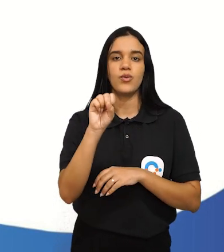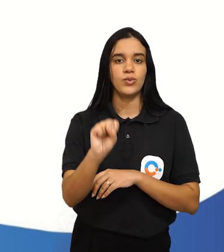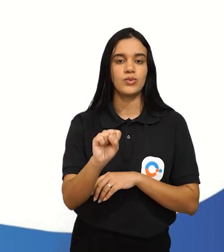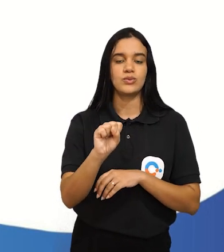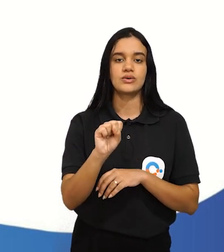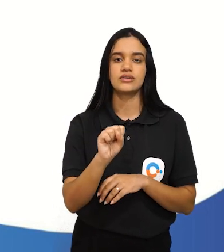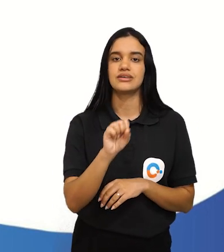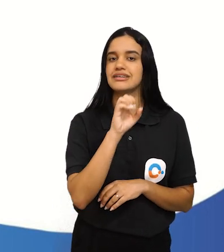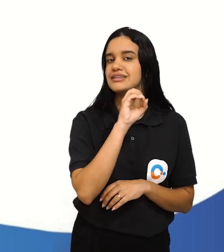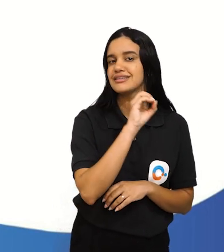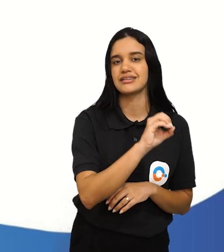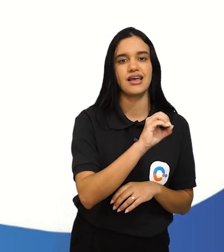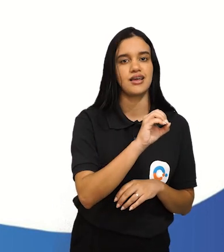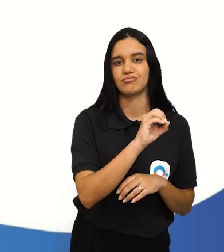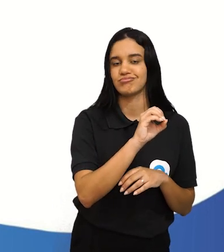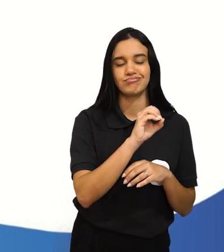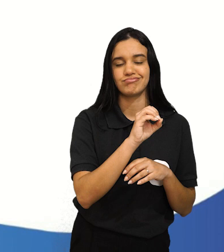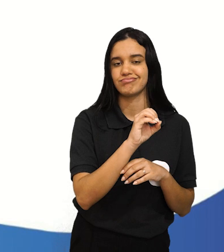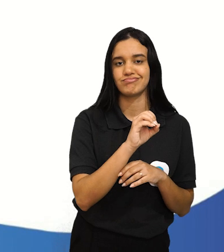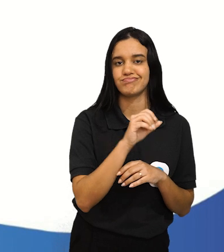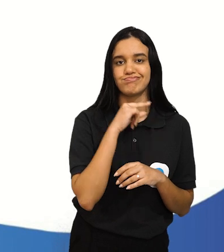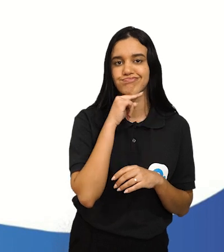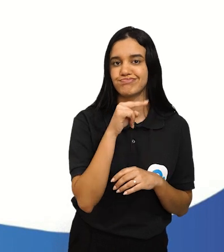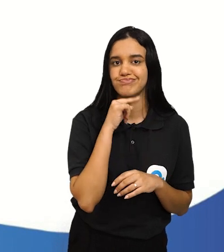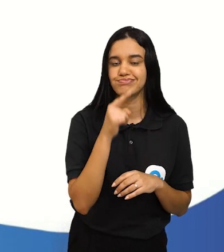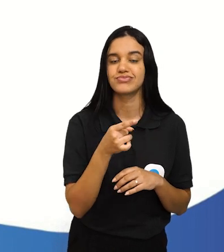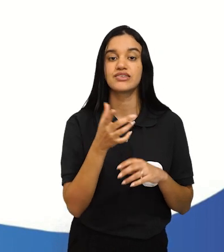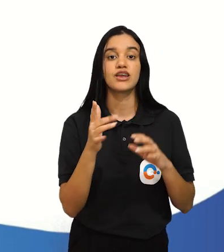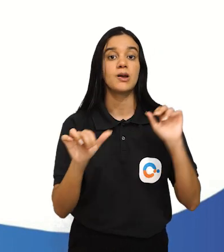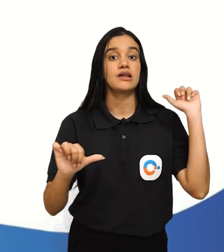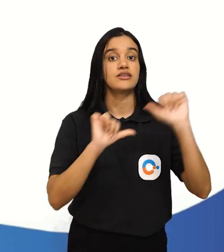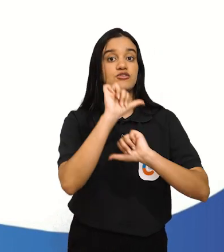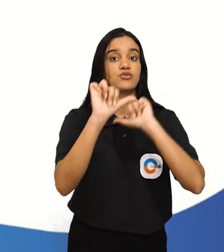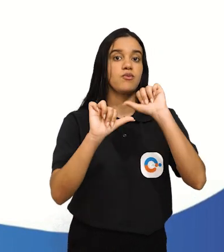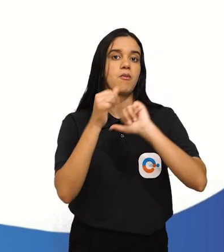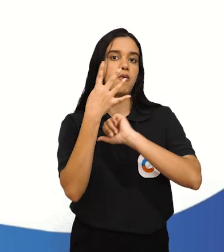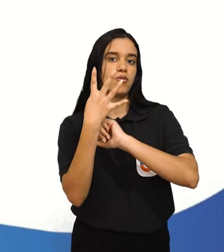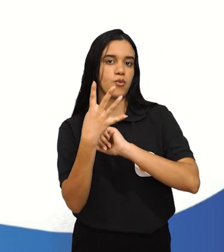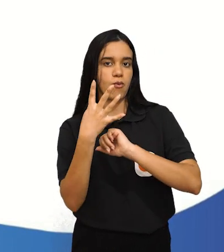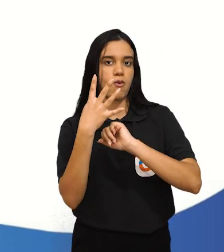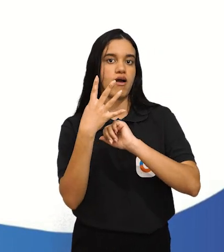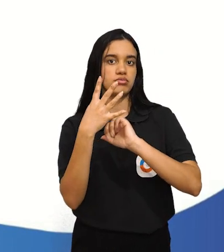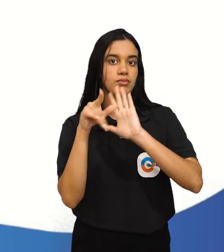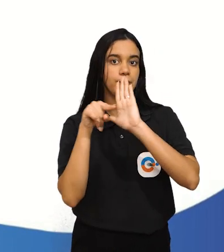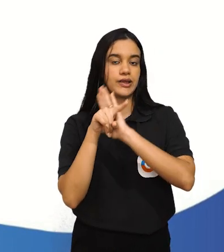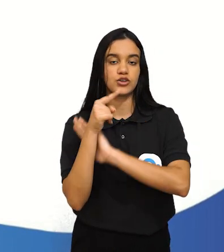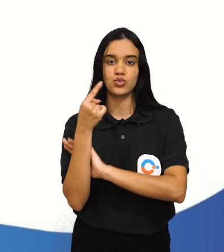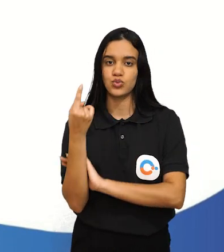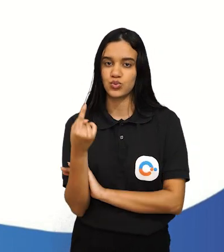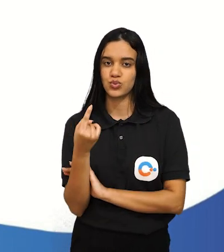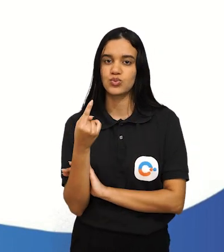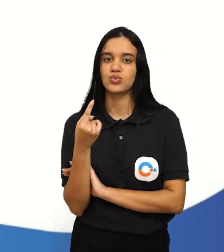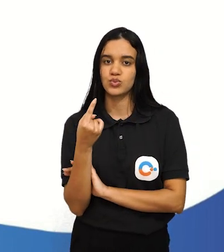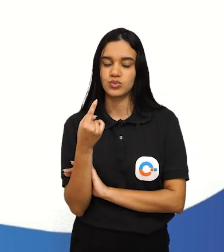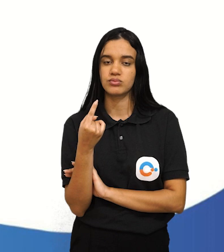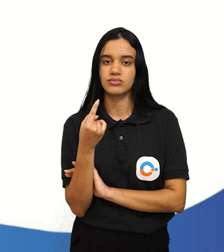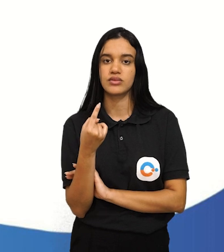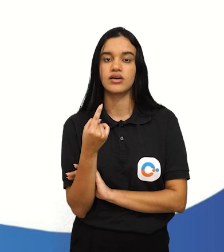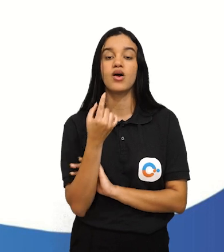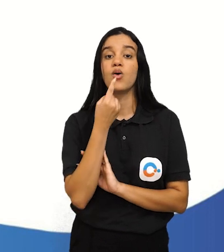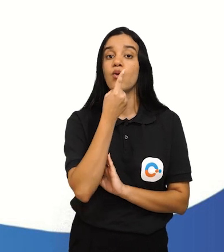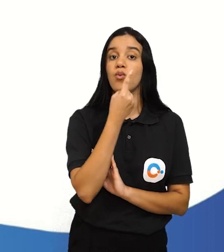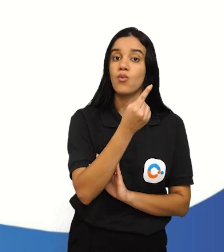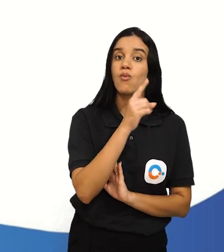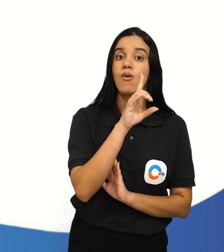de zero não dá para tirar se transforma os quatro tira 1 e esse uma dezena